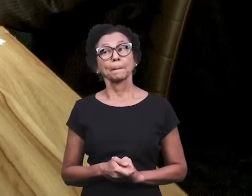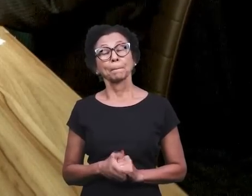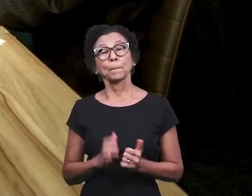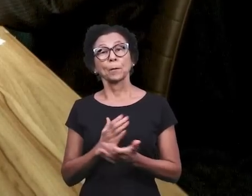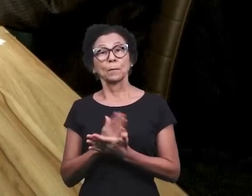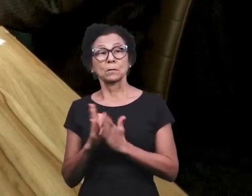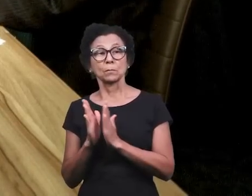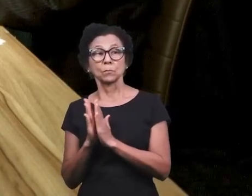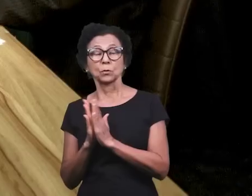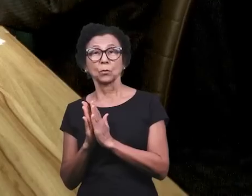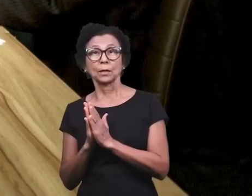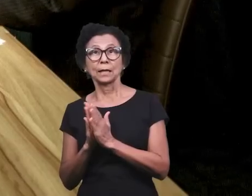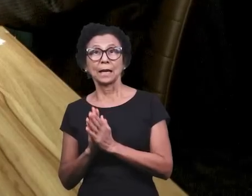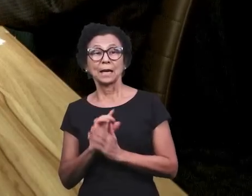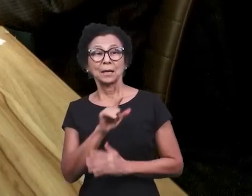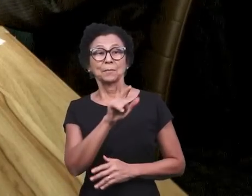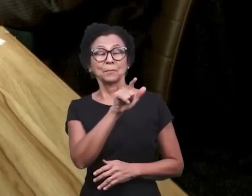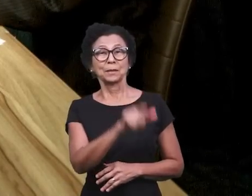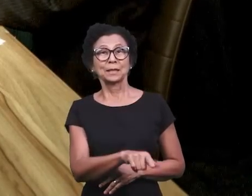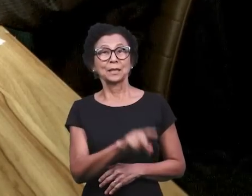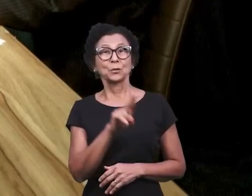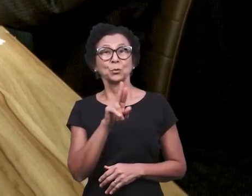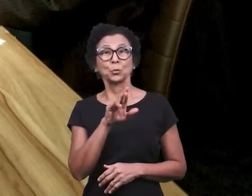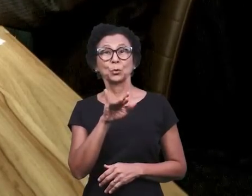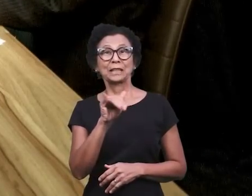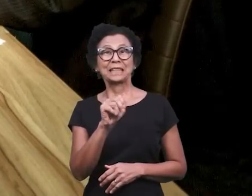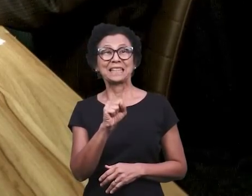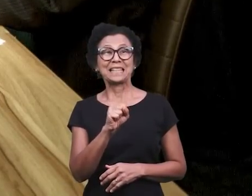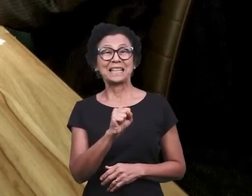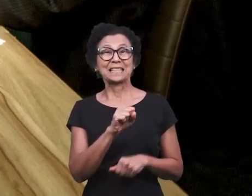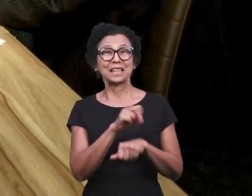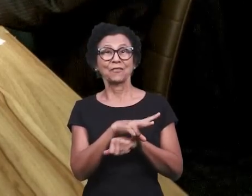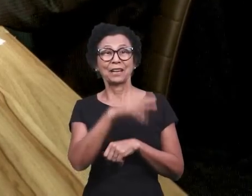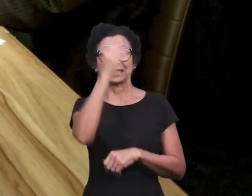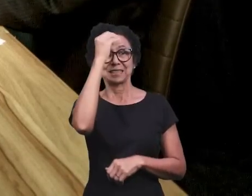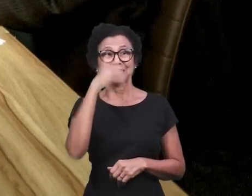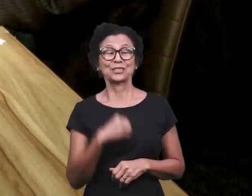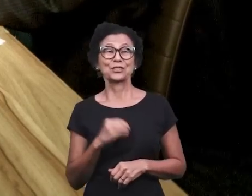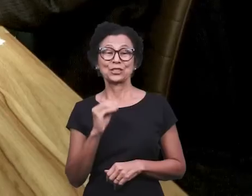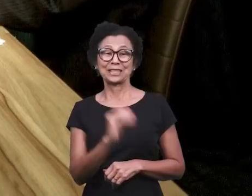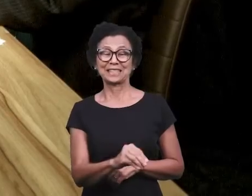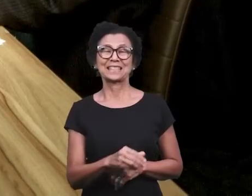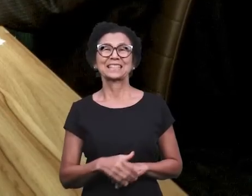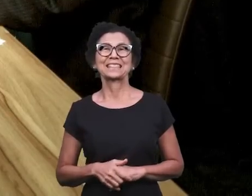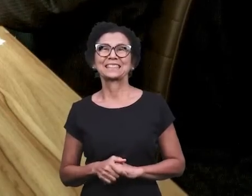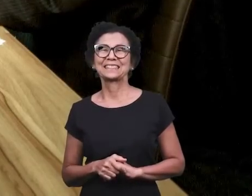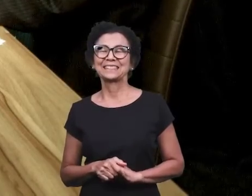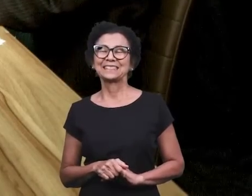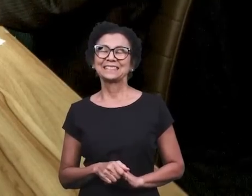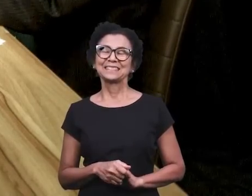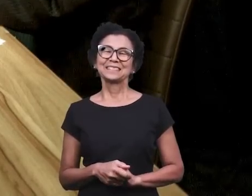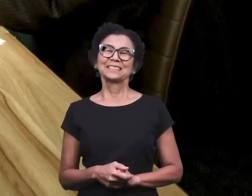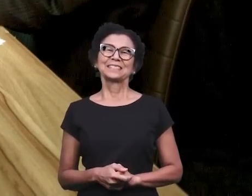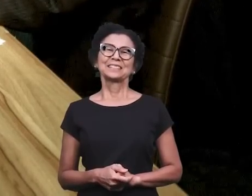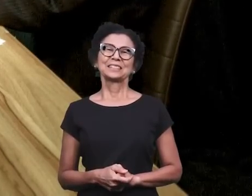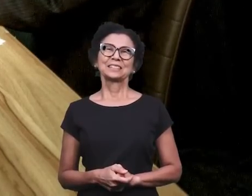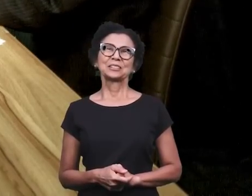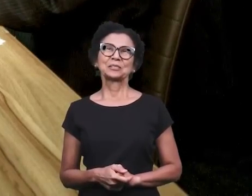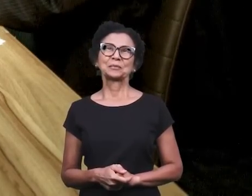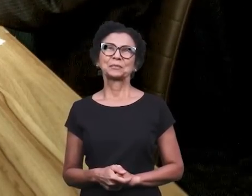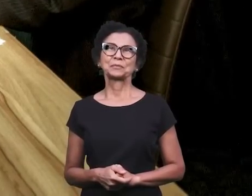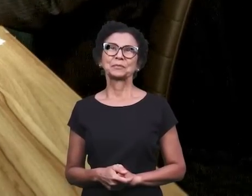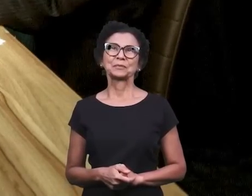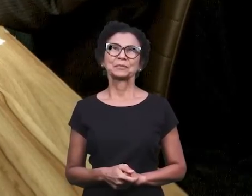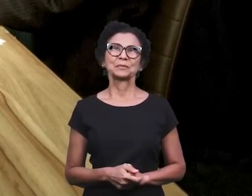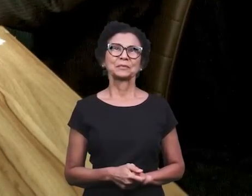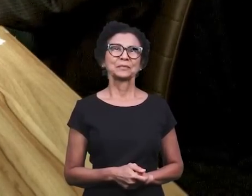nesse sentido, para que ele desistisse da vaga, para que Deus talvez tocasse o coração dele. para que o Senhor tocasse o coração dele. Esse foi o